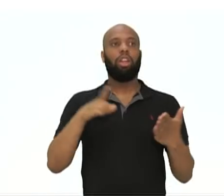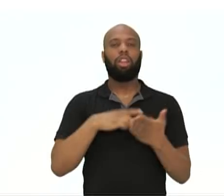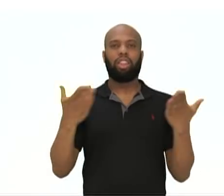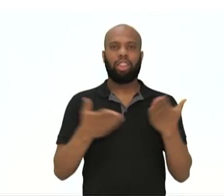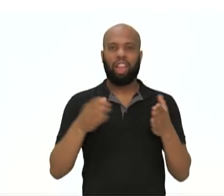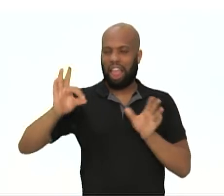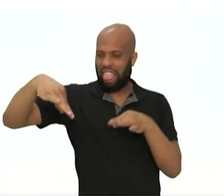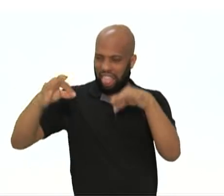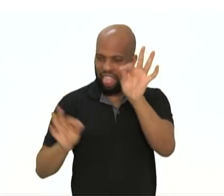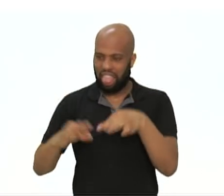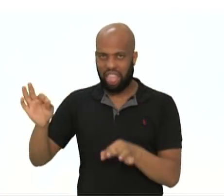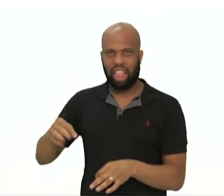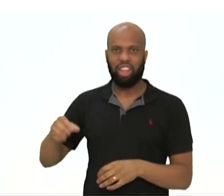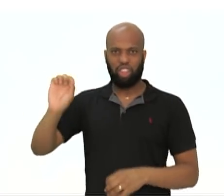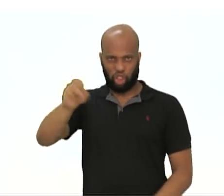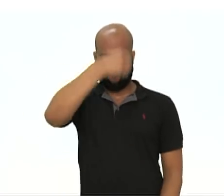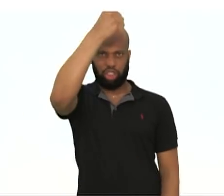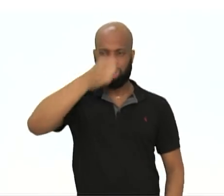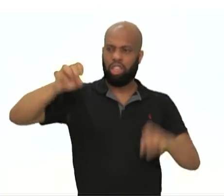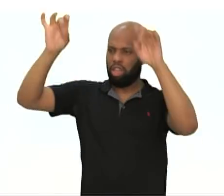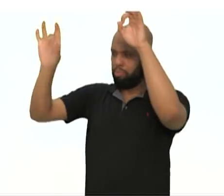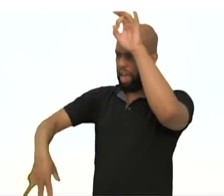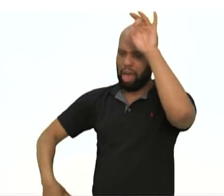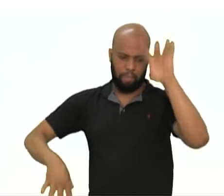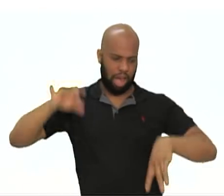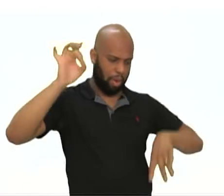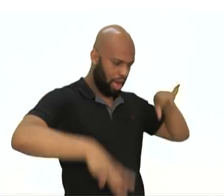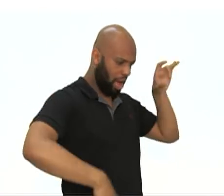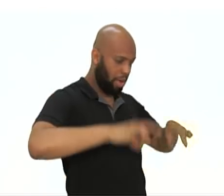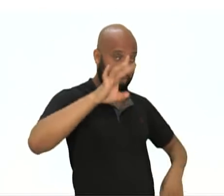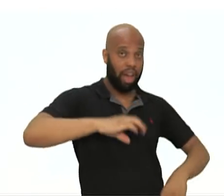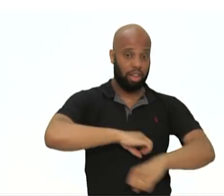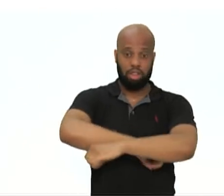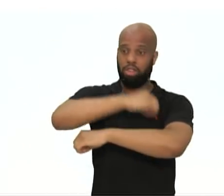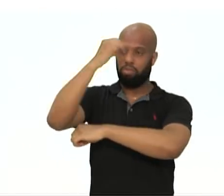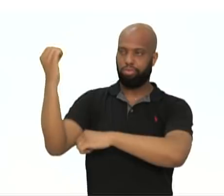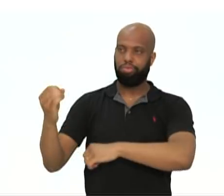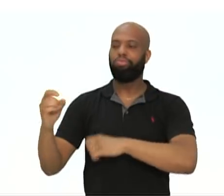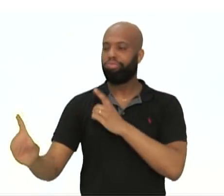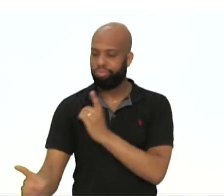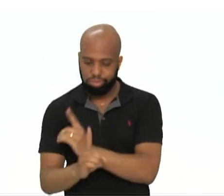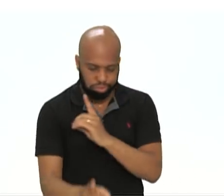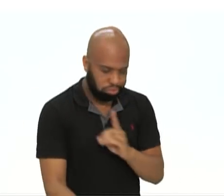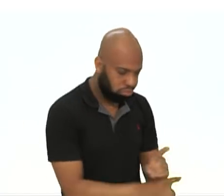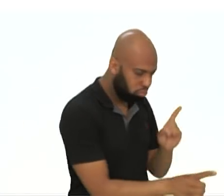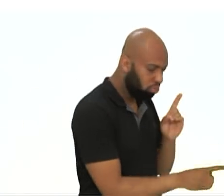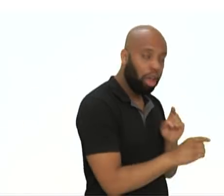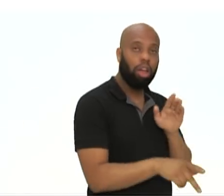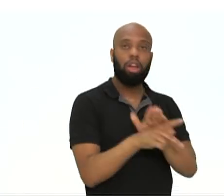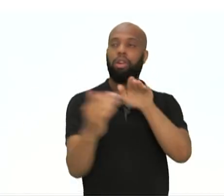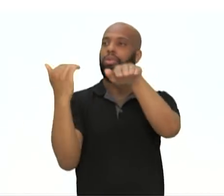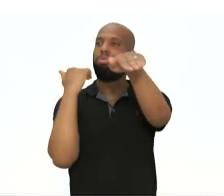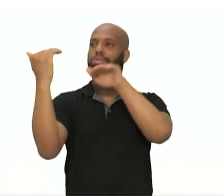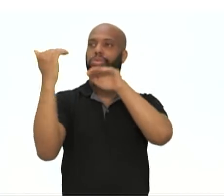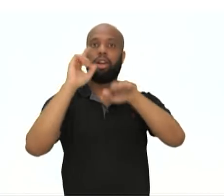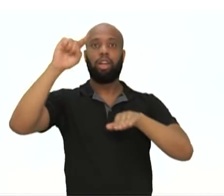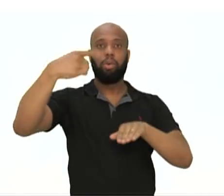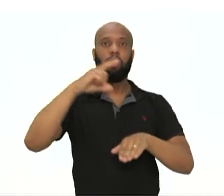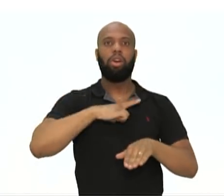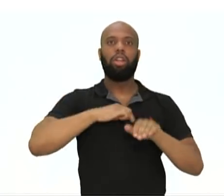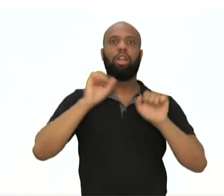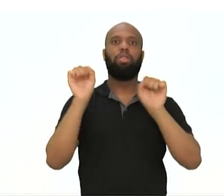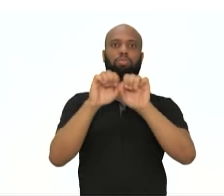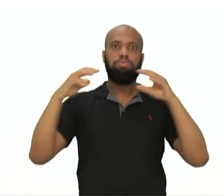de cerveja costumam ser encontradas no amanhecer, na Avenida Atlântica, após